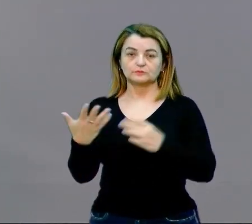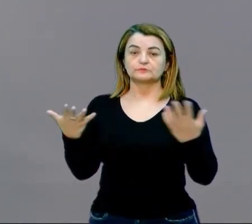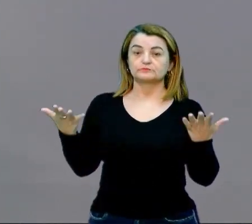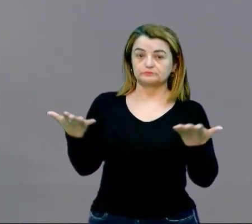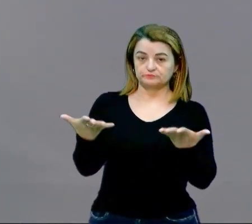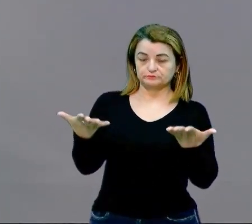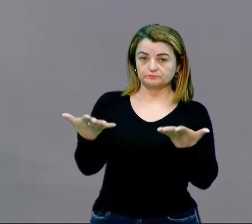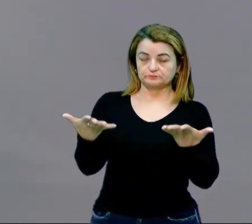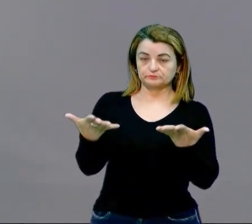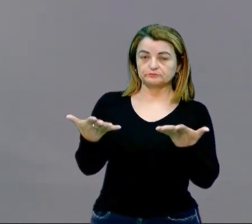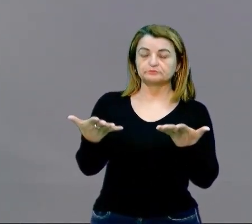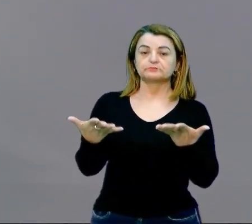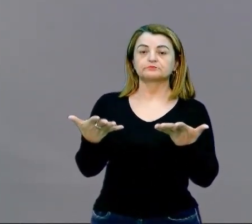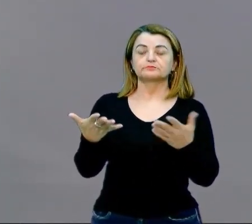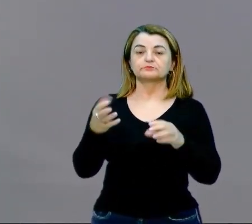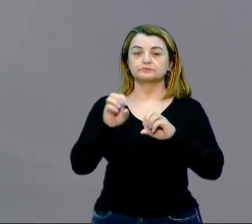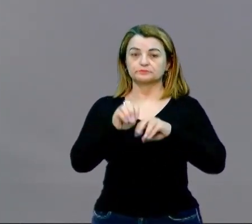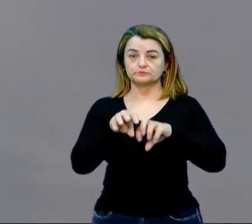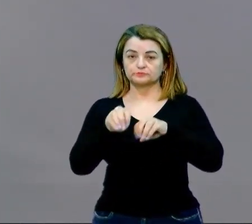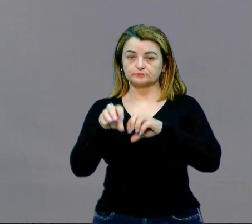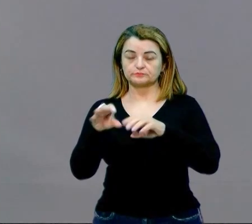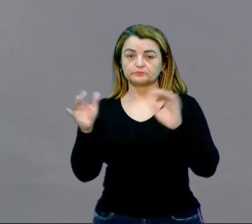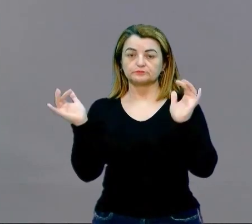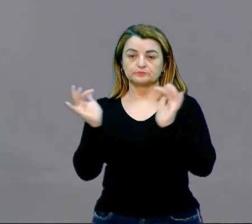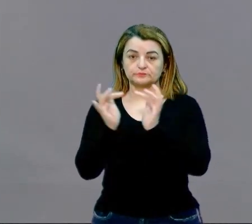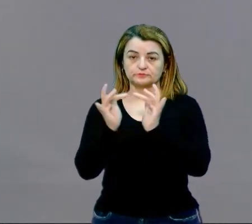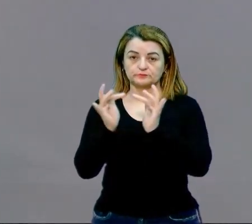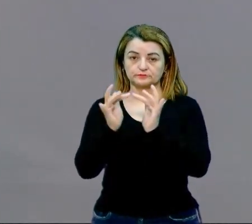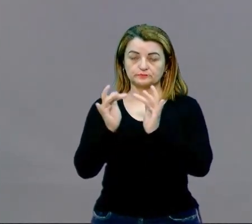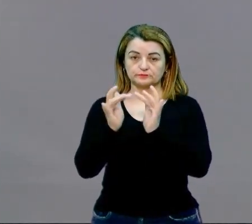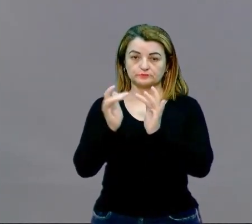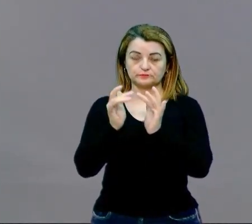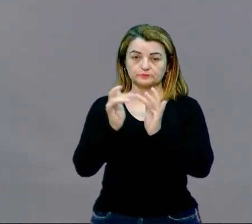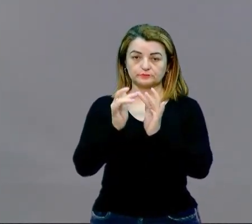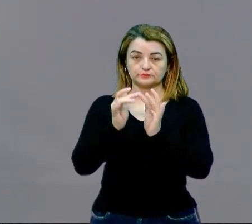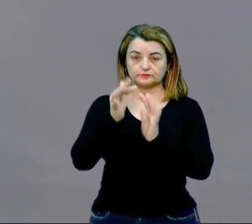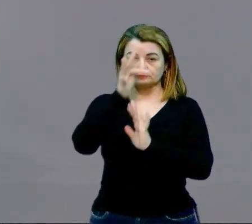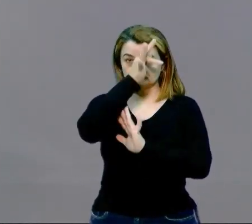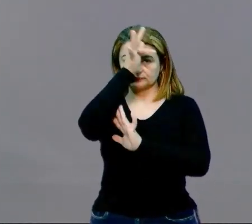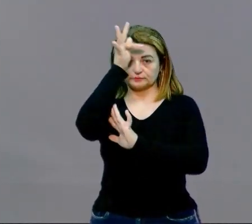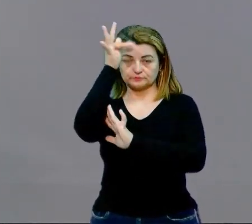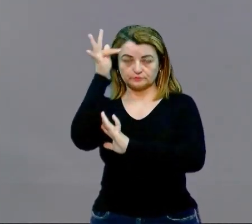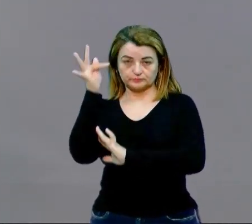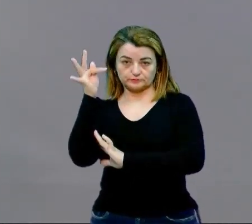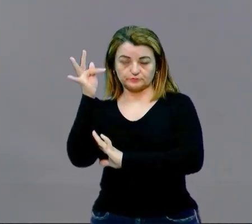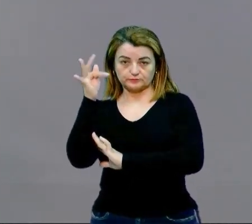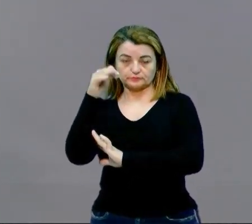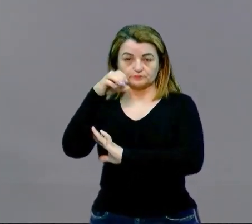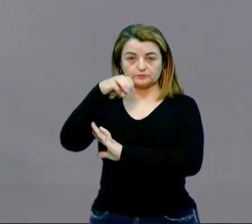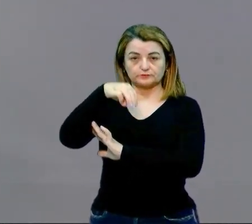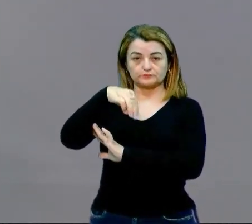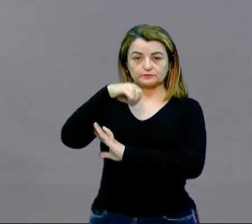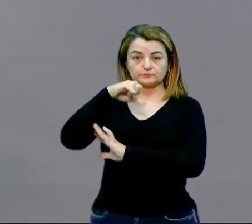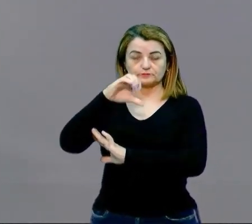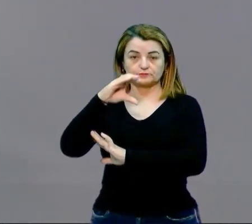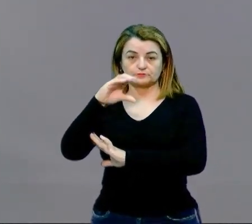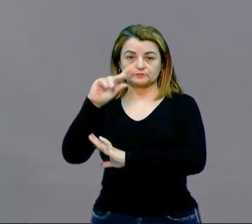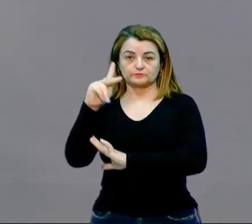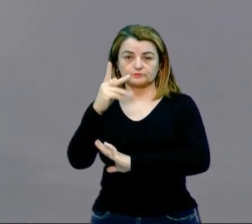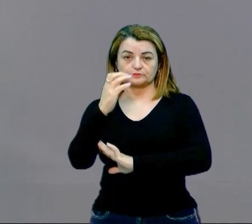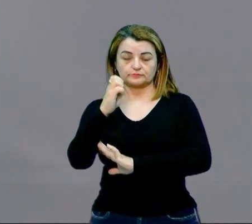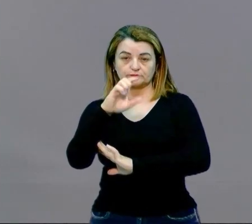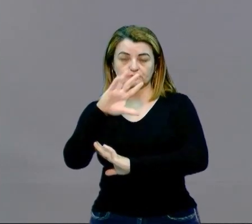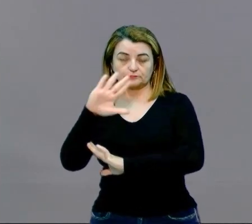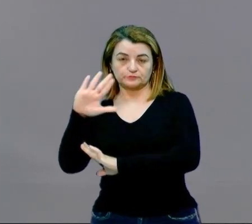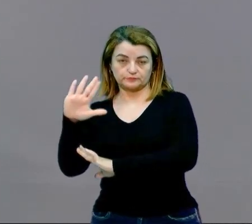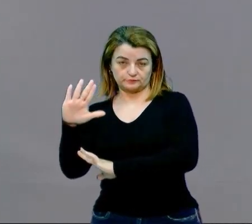trabalhar esta condição humana de acordo com o pensamento do filósofo francês Michel Foucault.